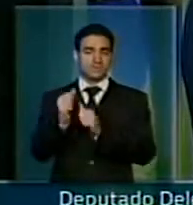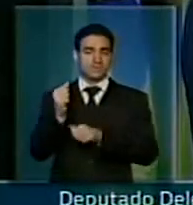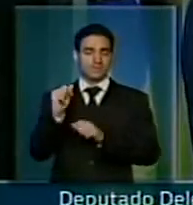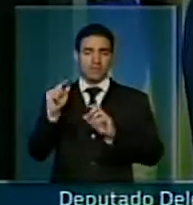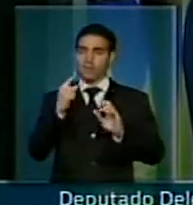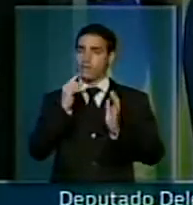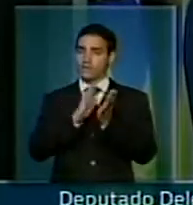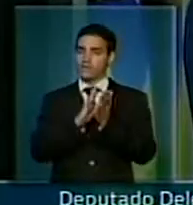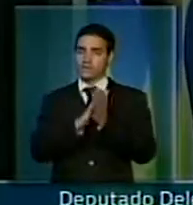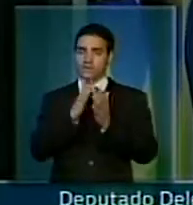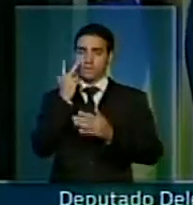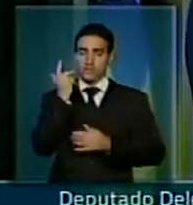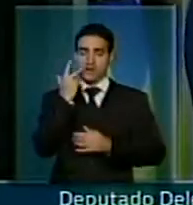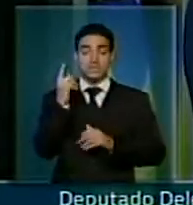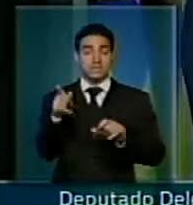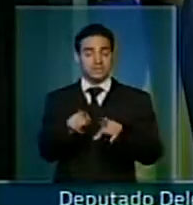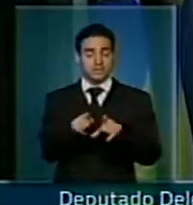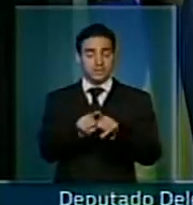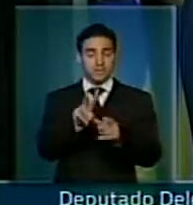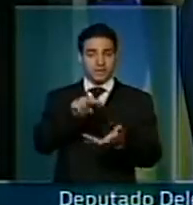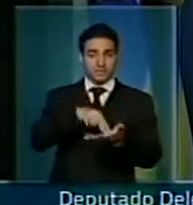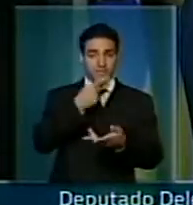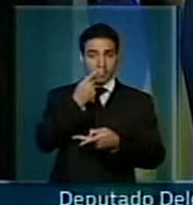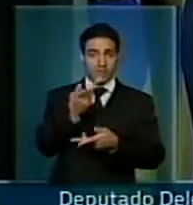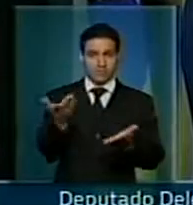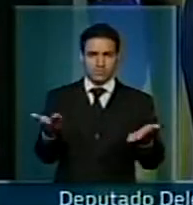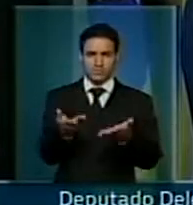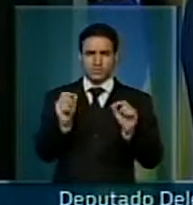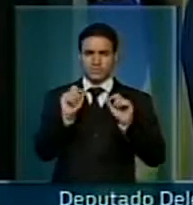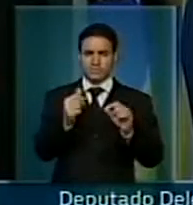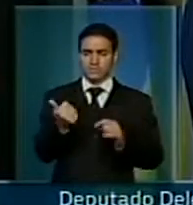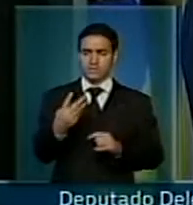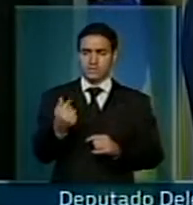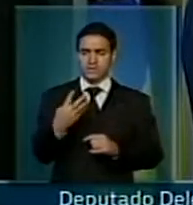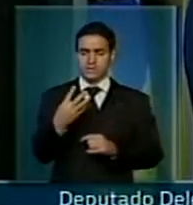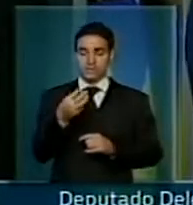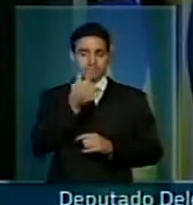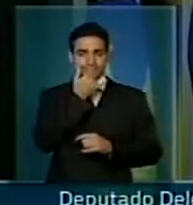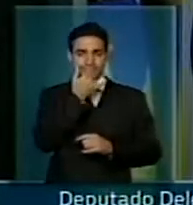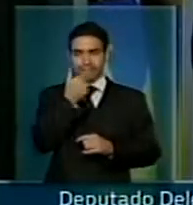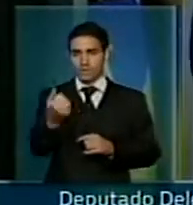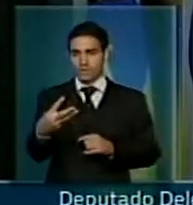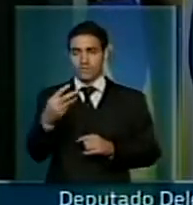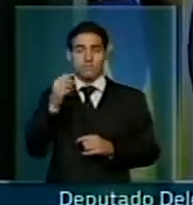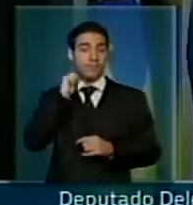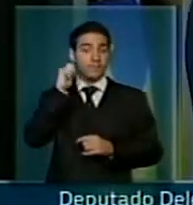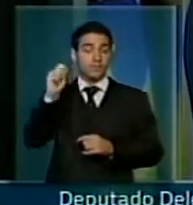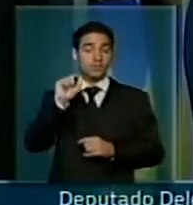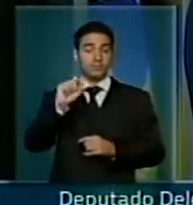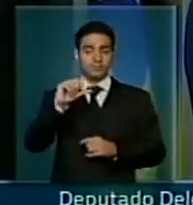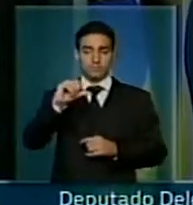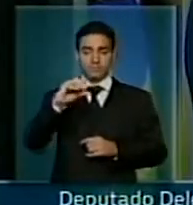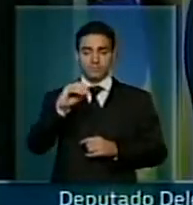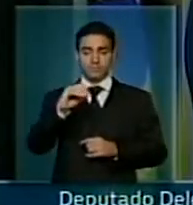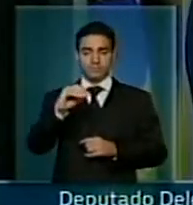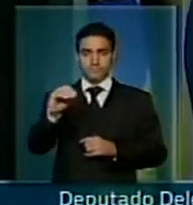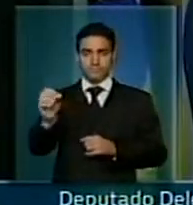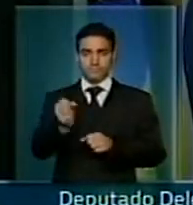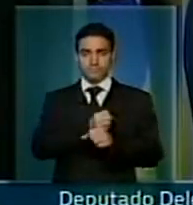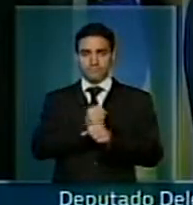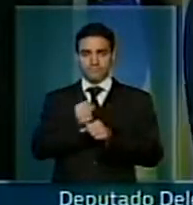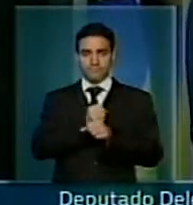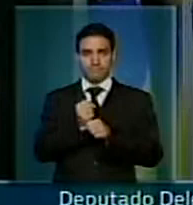Fortaleza. Também registro aqui nessa data de hoje, de 13 de abril, 90 anos do